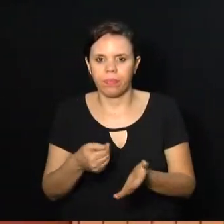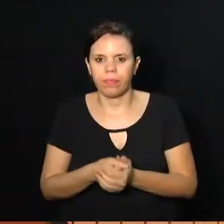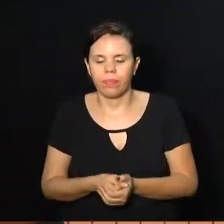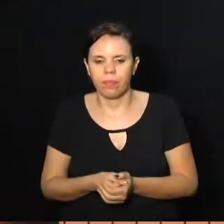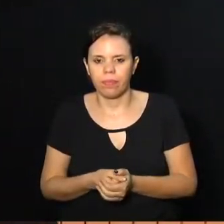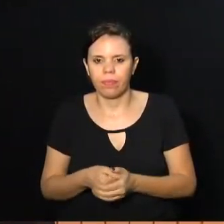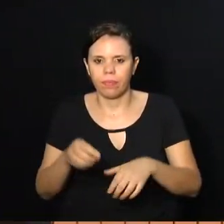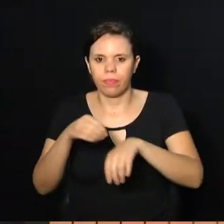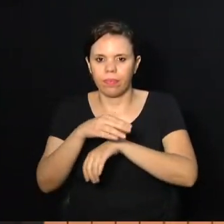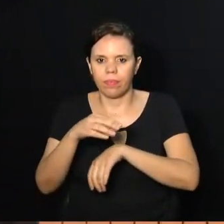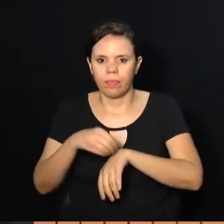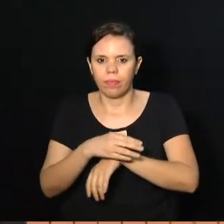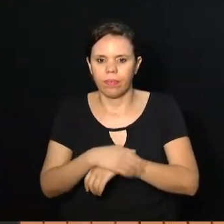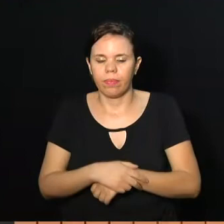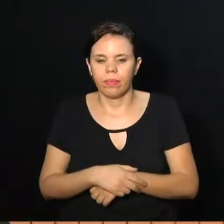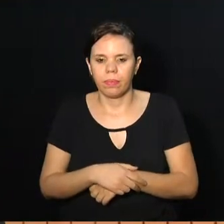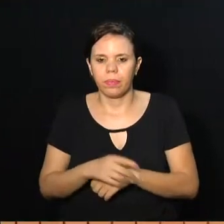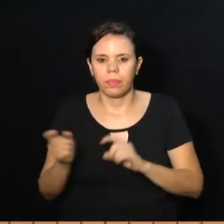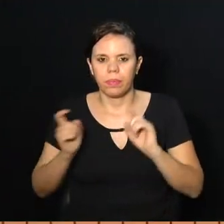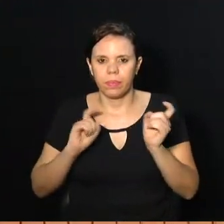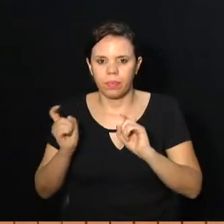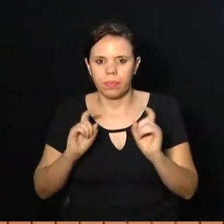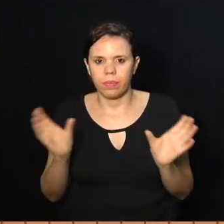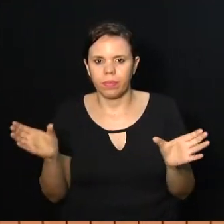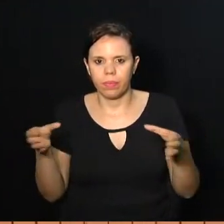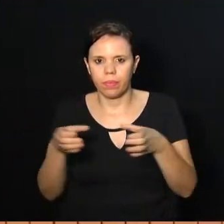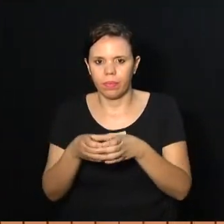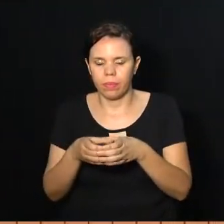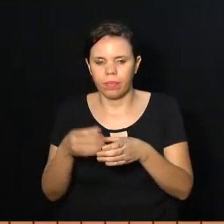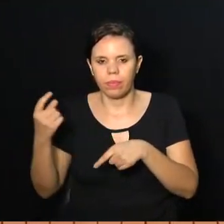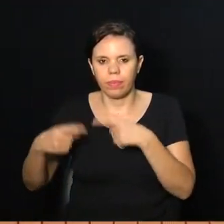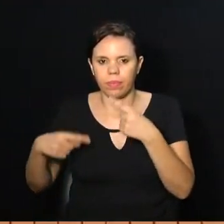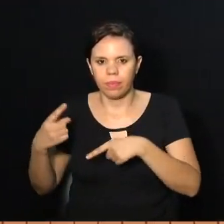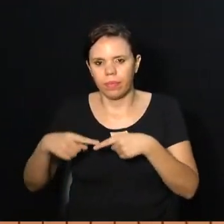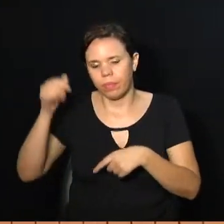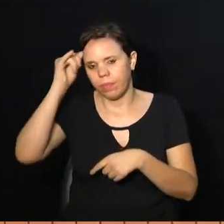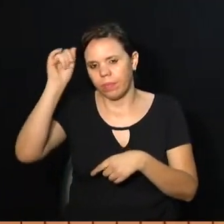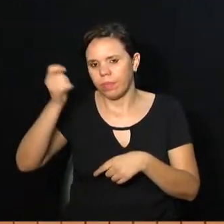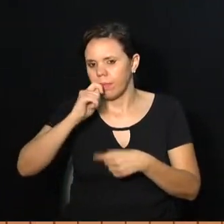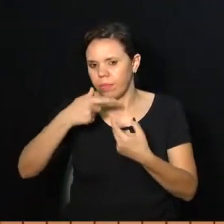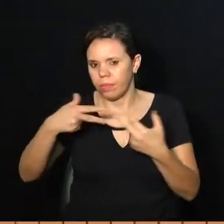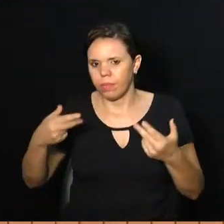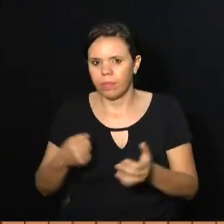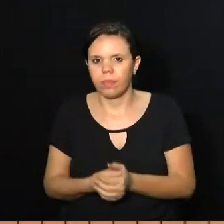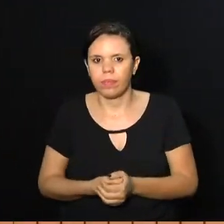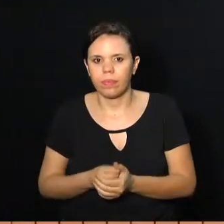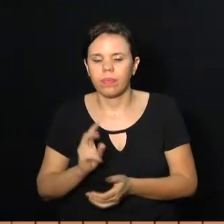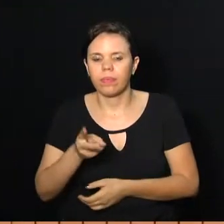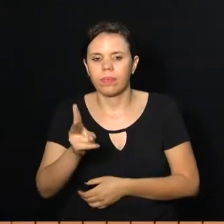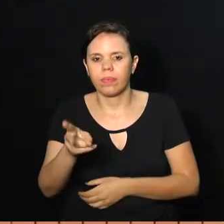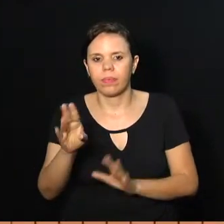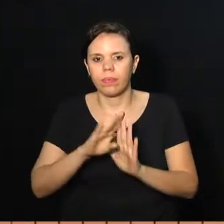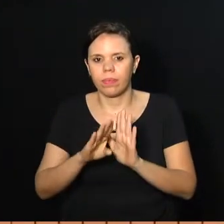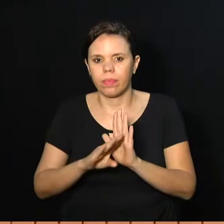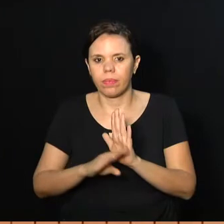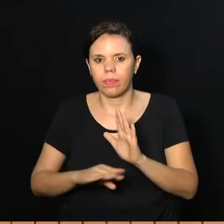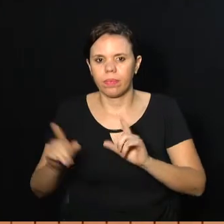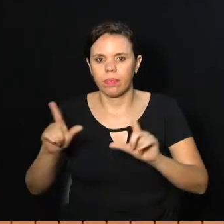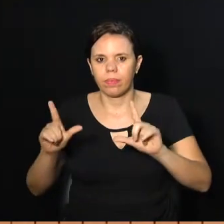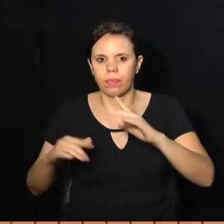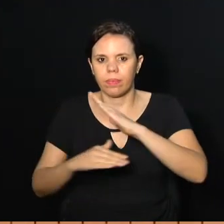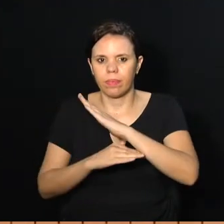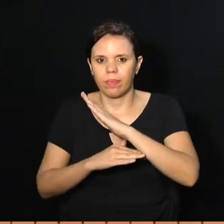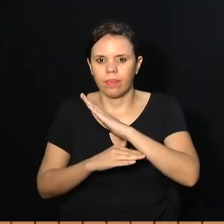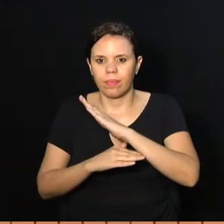a transmissão da reunião da Comissão de Políticas de Prevenção às Drogas. Continue com a programação